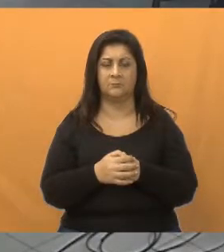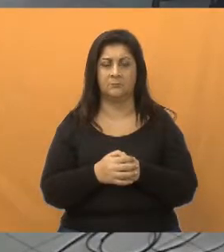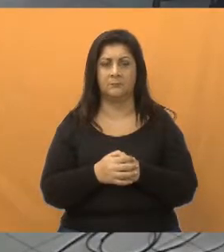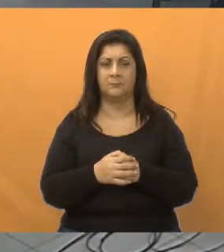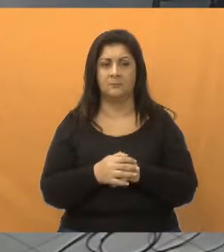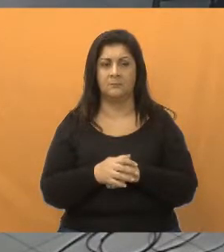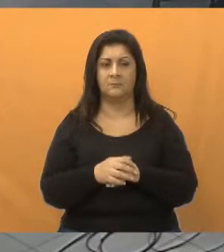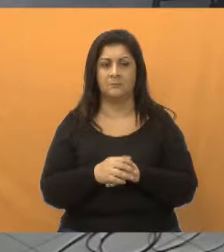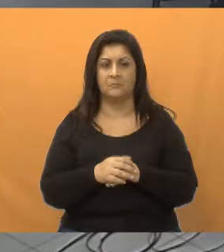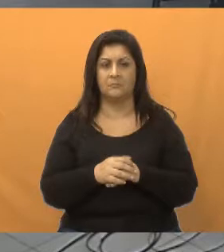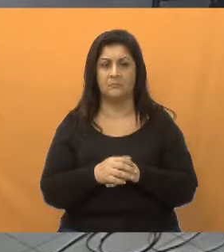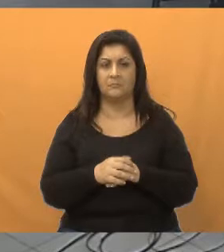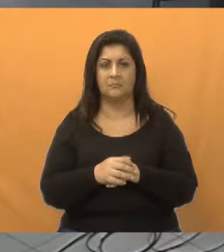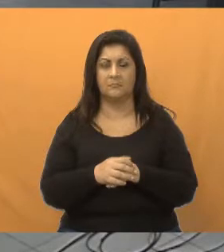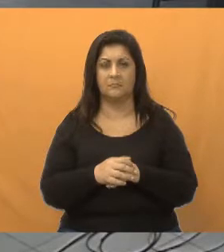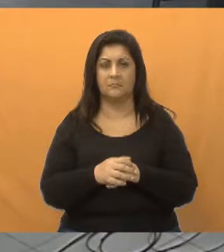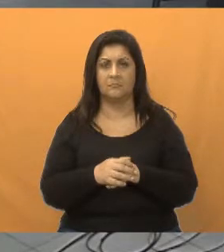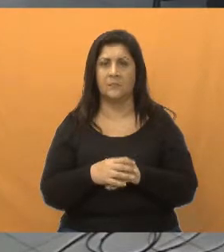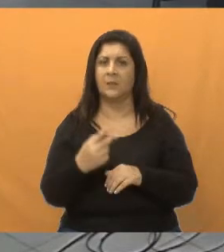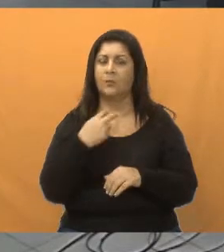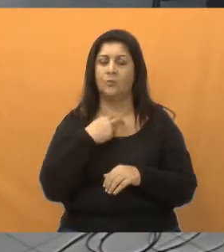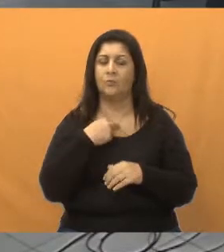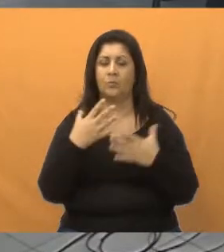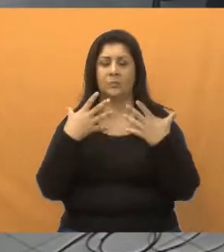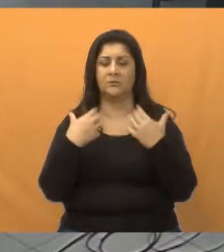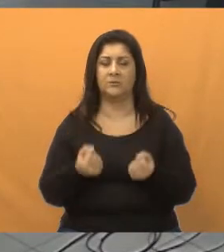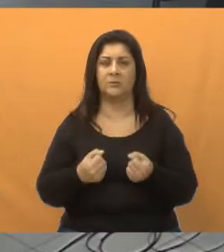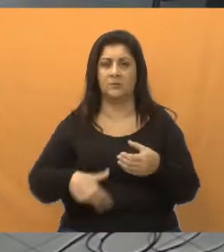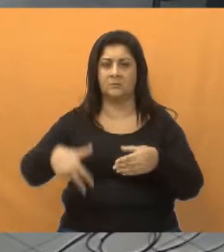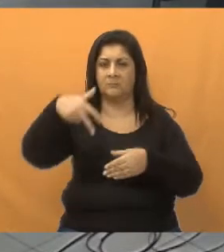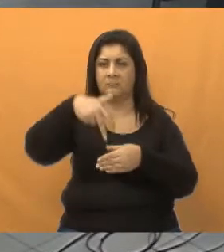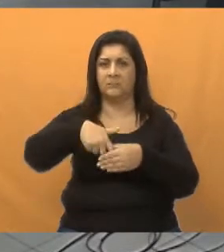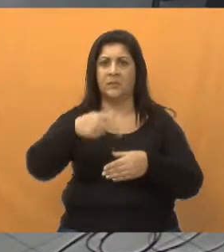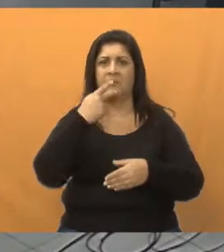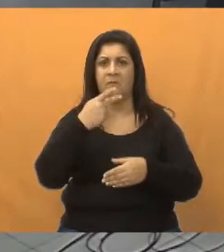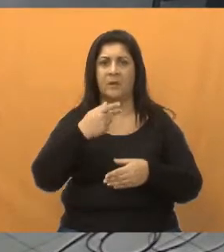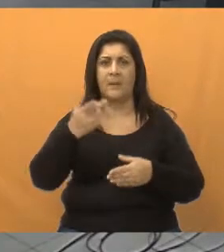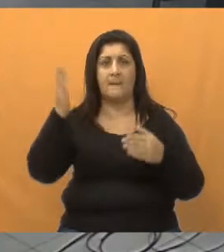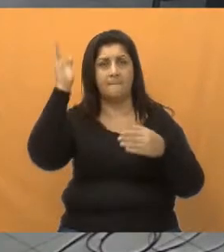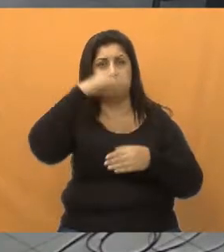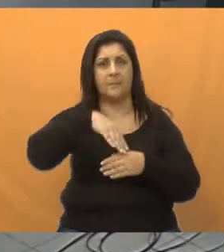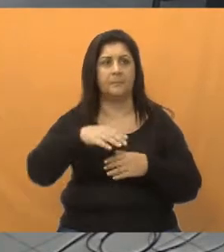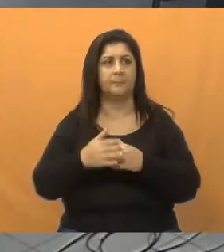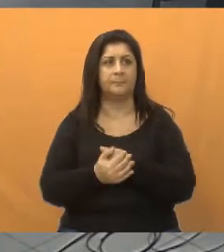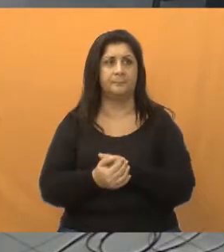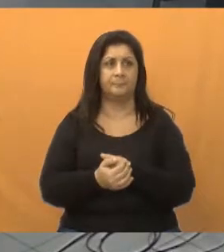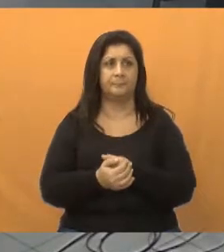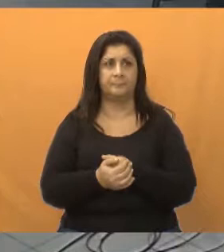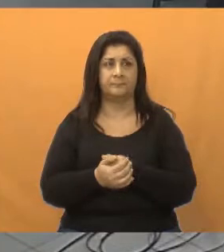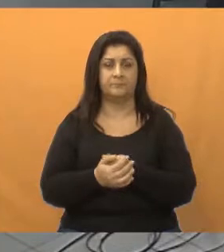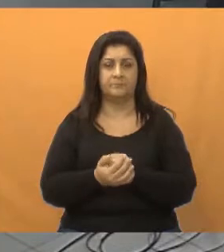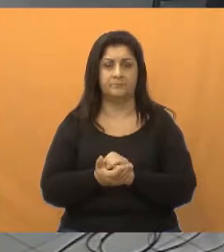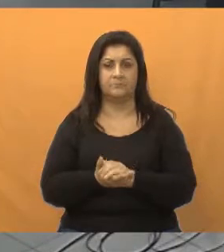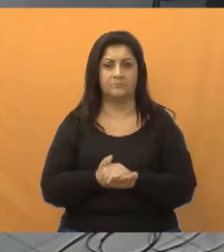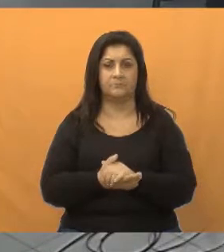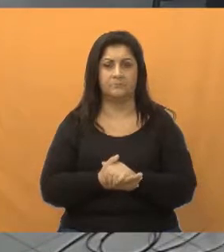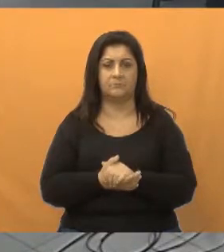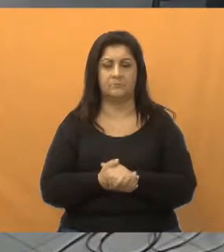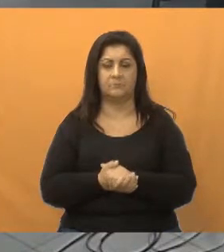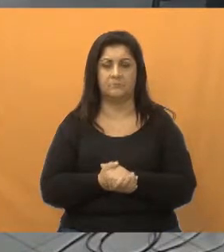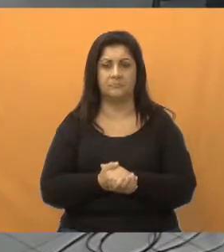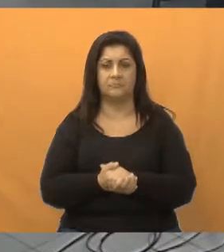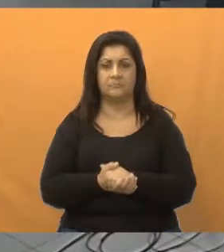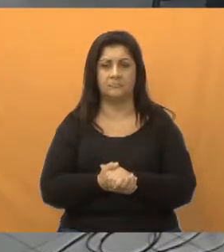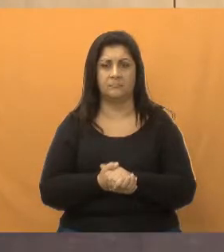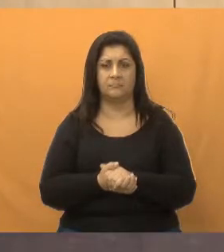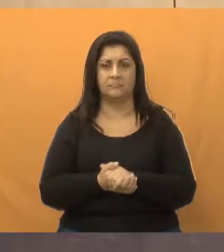Pelo amor de Deus. Então é inadmissível quando a pessoa sobe aqui e fala que esse governo não está fazendo nada. Pois não, vereador?